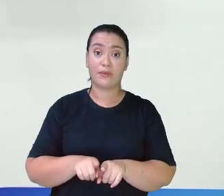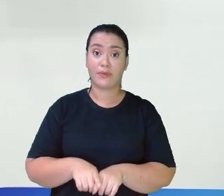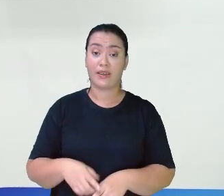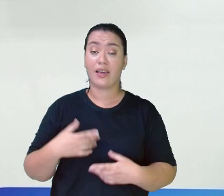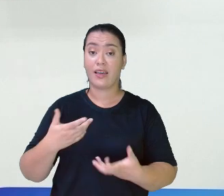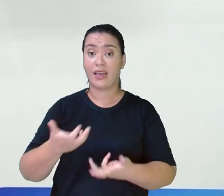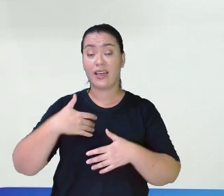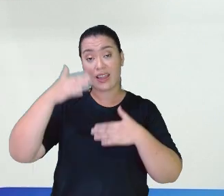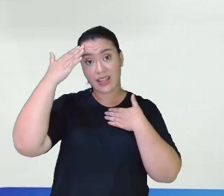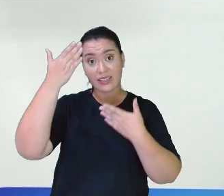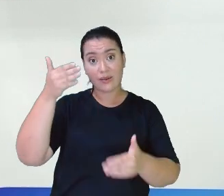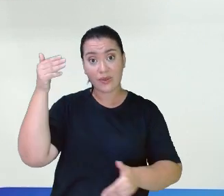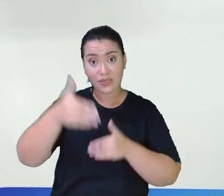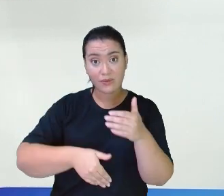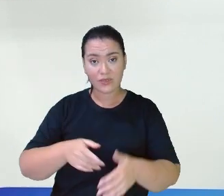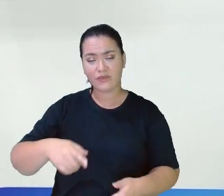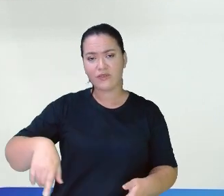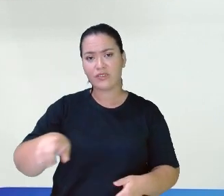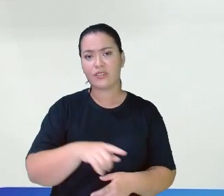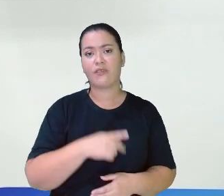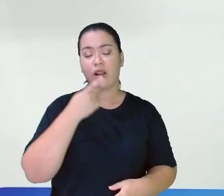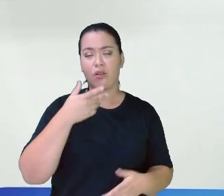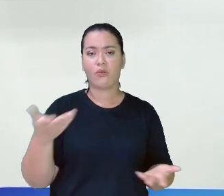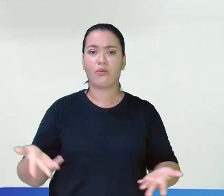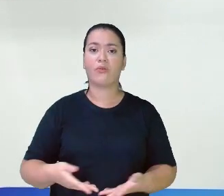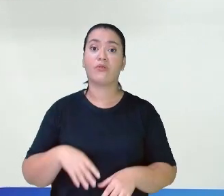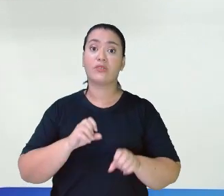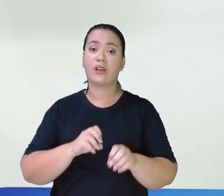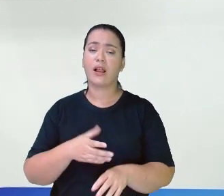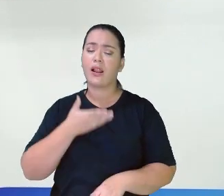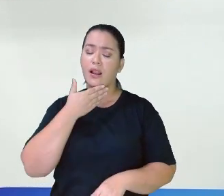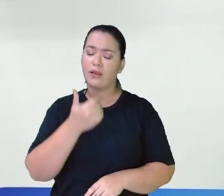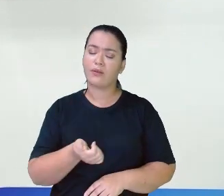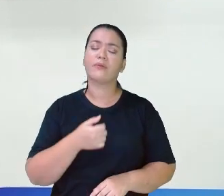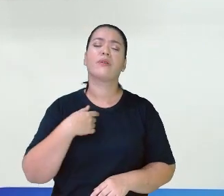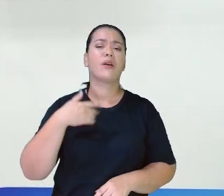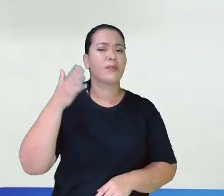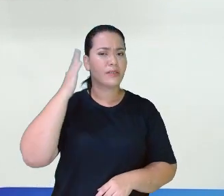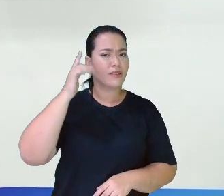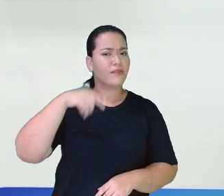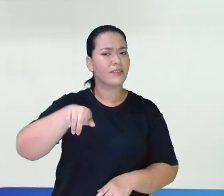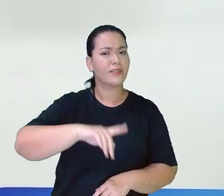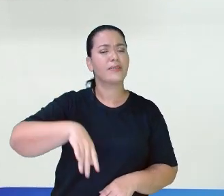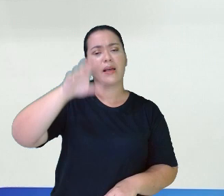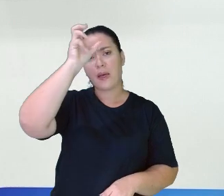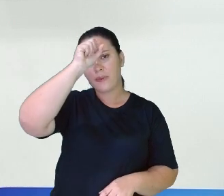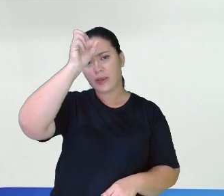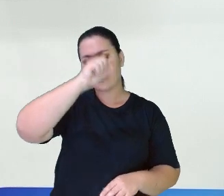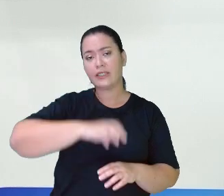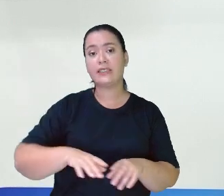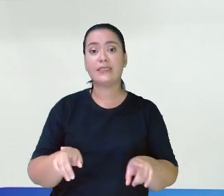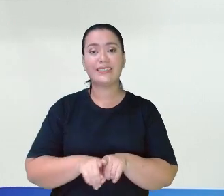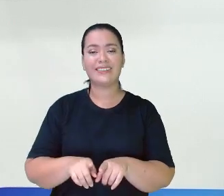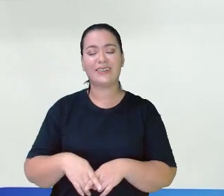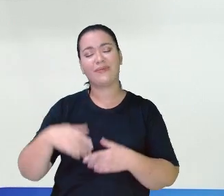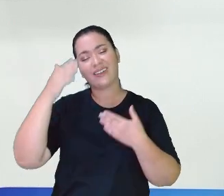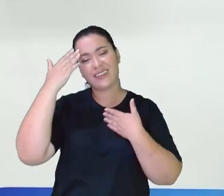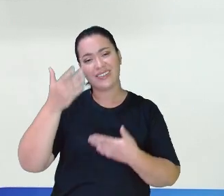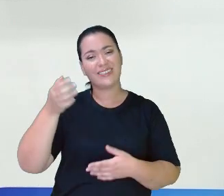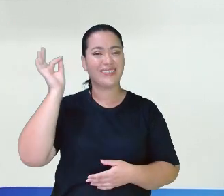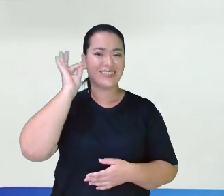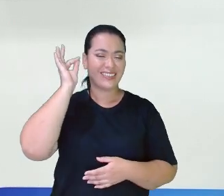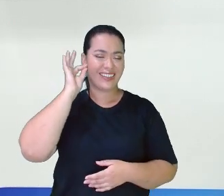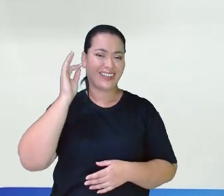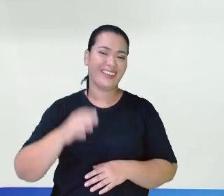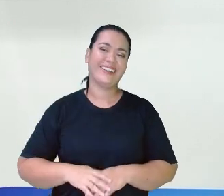a participação de vocês, dizer que a aula hoje foi ótima, sei que vocês aprenderam bastante. Quero agradecer a Gisela, como